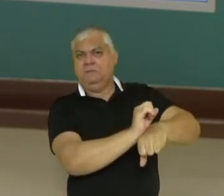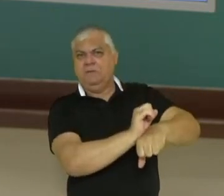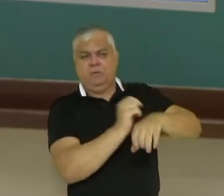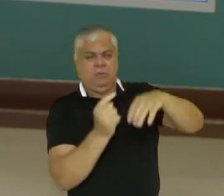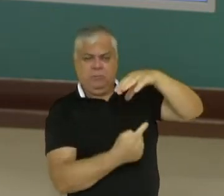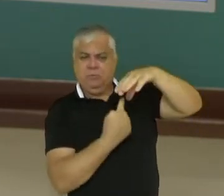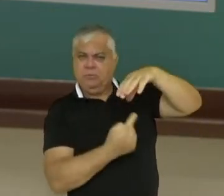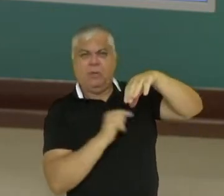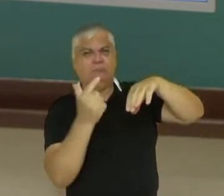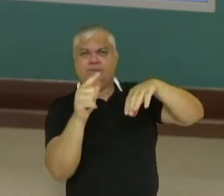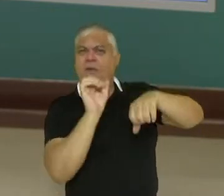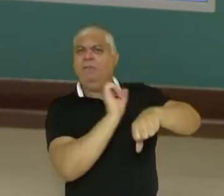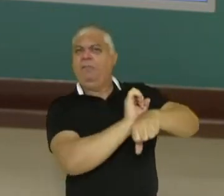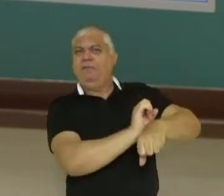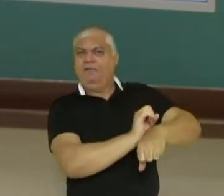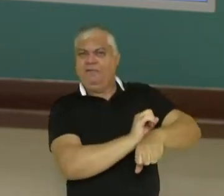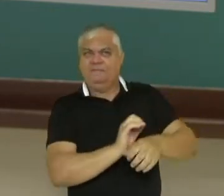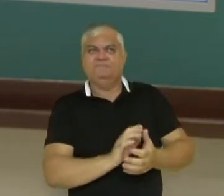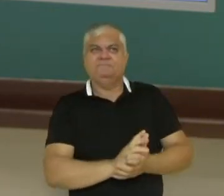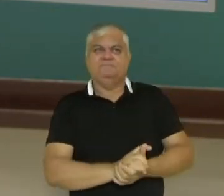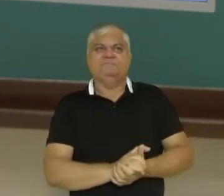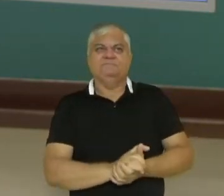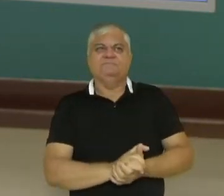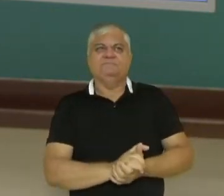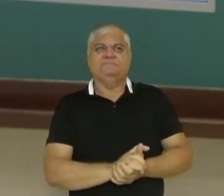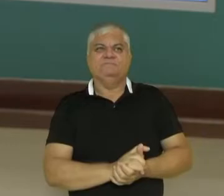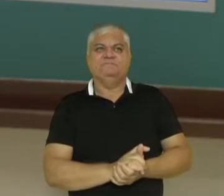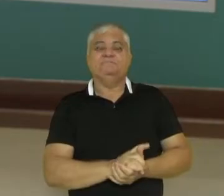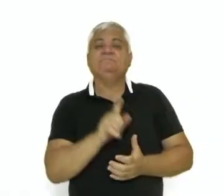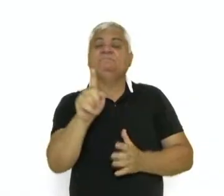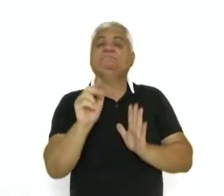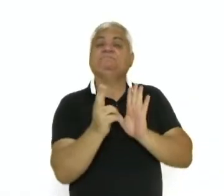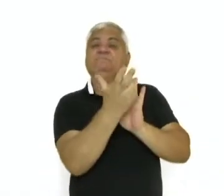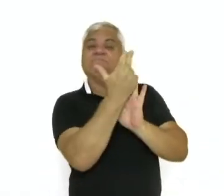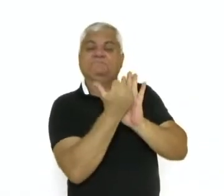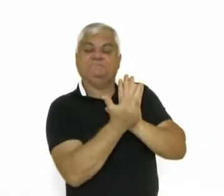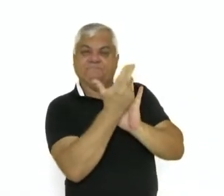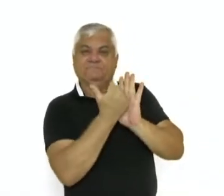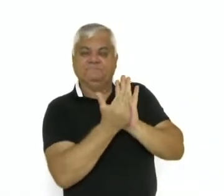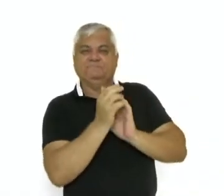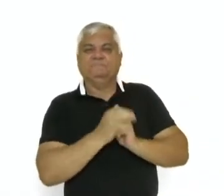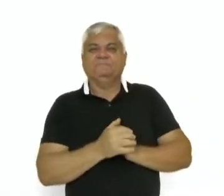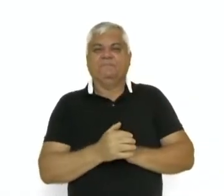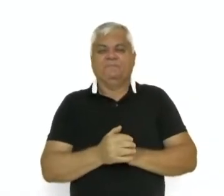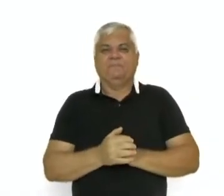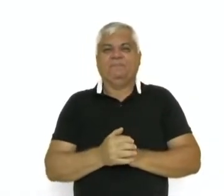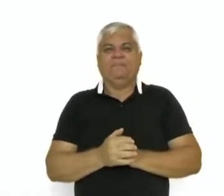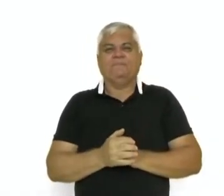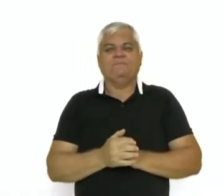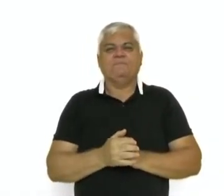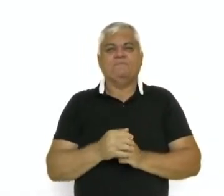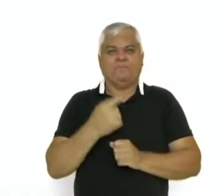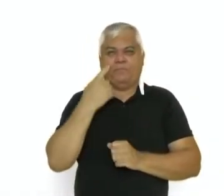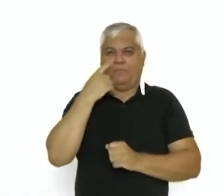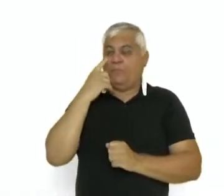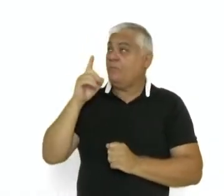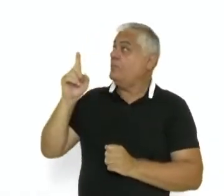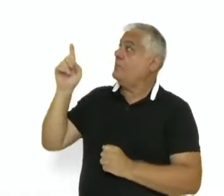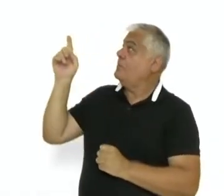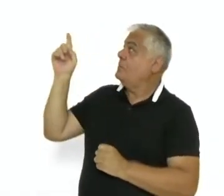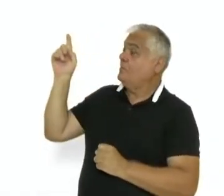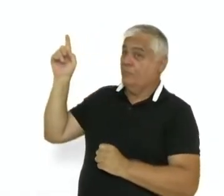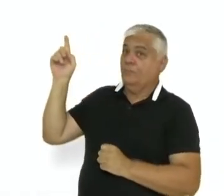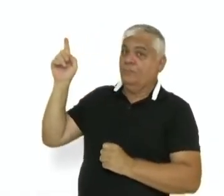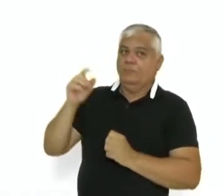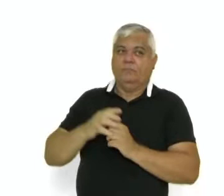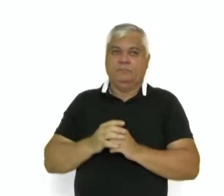Ok, feito isso, vamos entender o modelo de Ptolomeu. Então aqui, né, eu quero que vocês prestem bem atenção nessa questão desse slide,